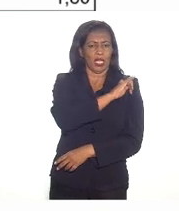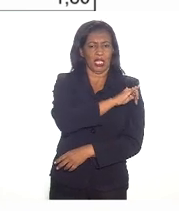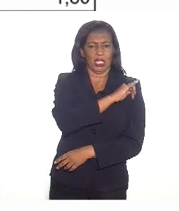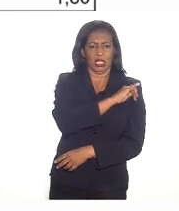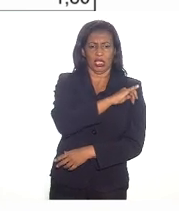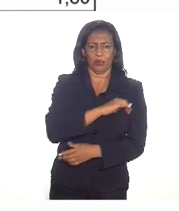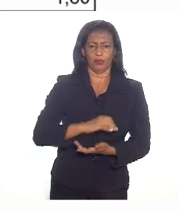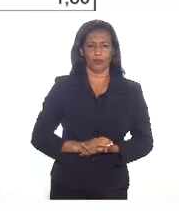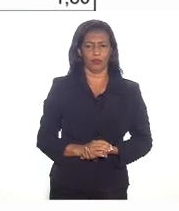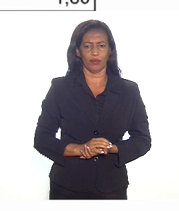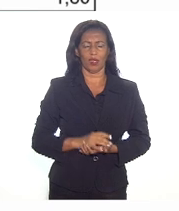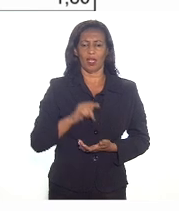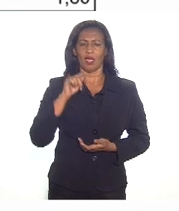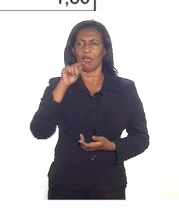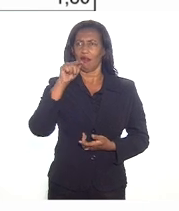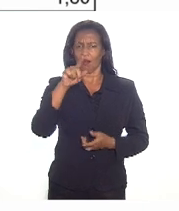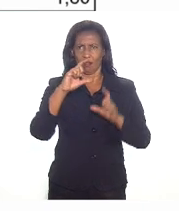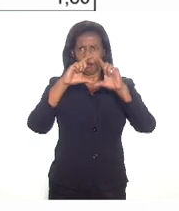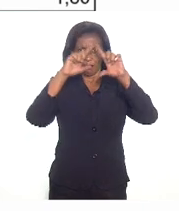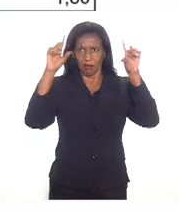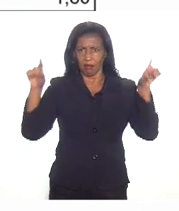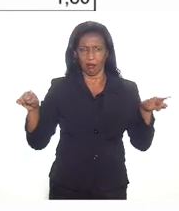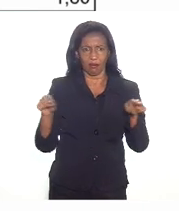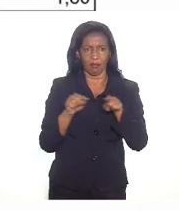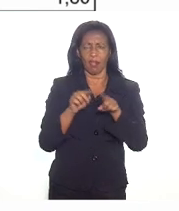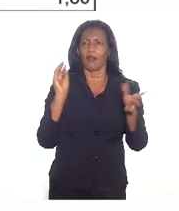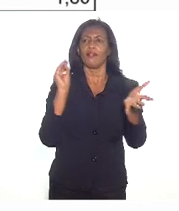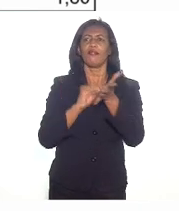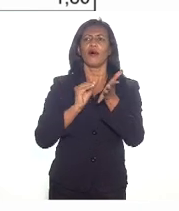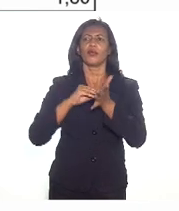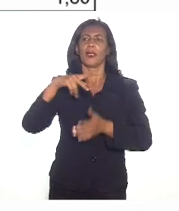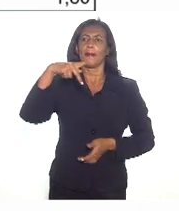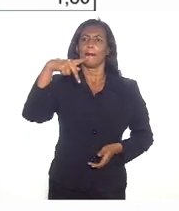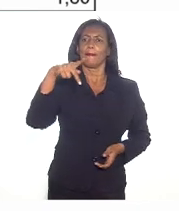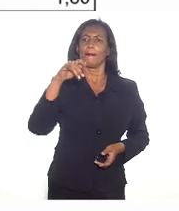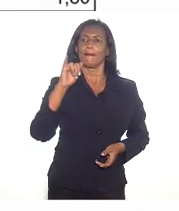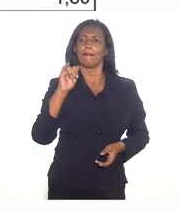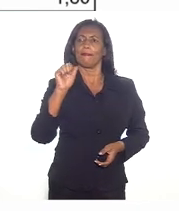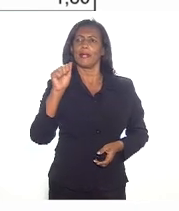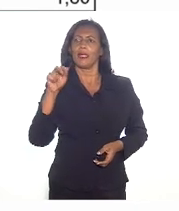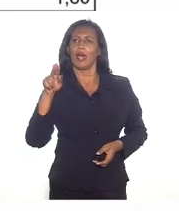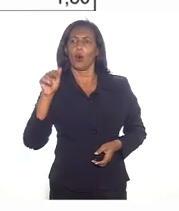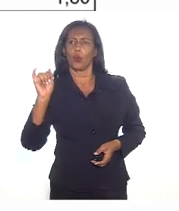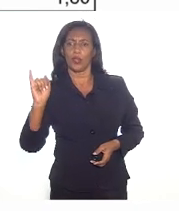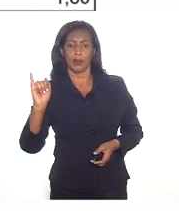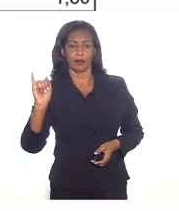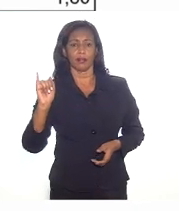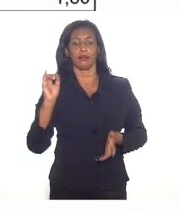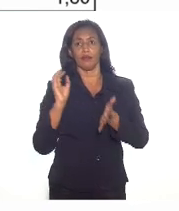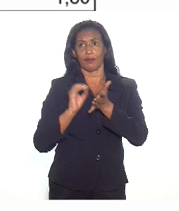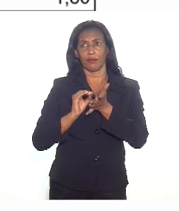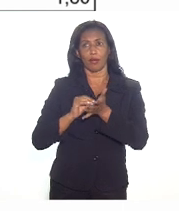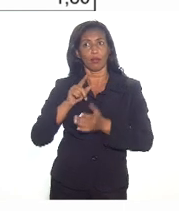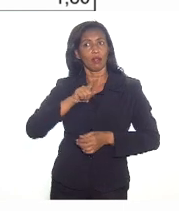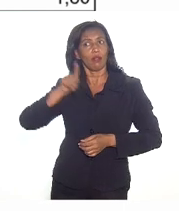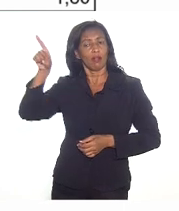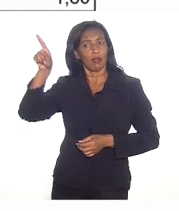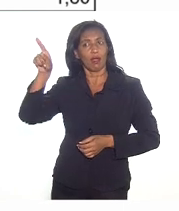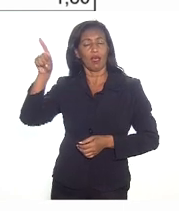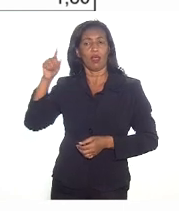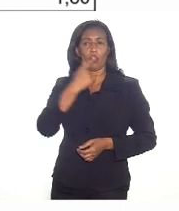aqui não está o Piauí, mas a gente botou em outra apresentação, que a gente fez a apresentação para o Colégio de Líderes, né? Lá o governo